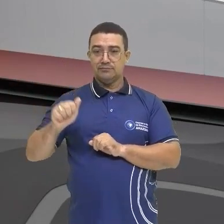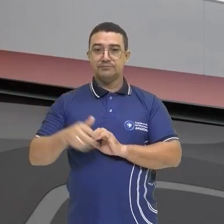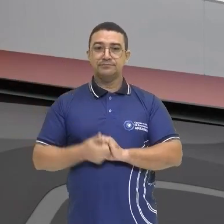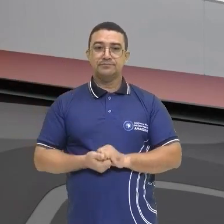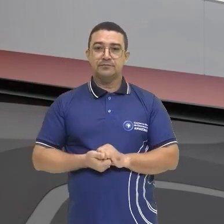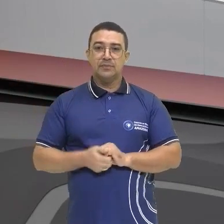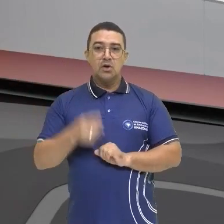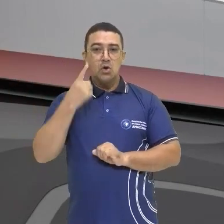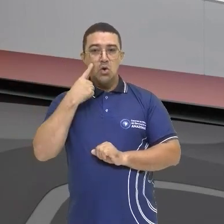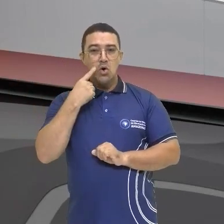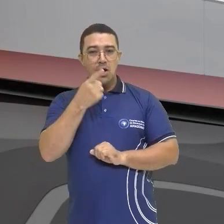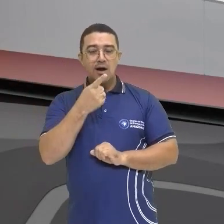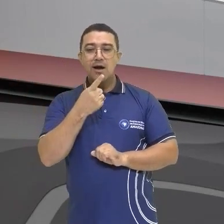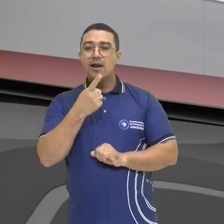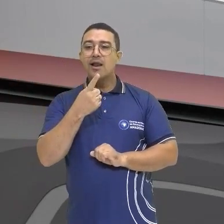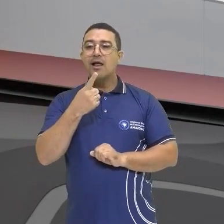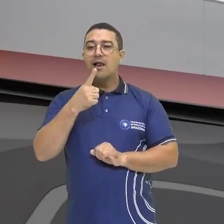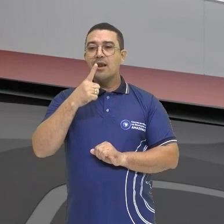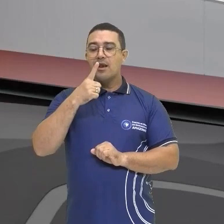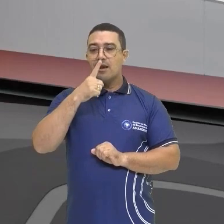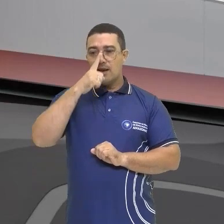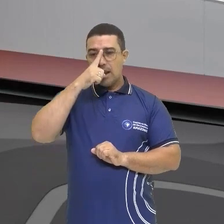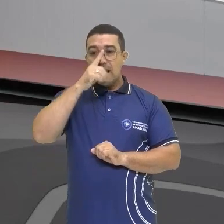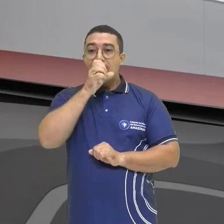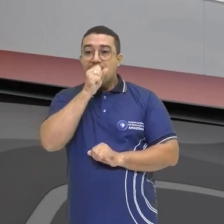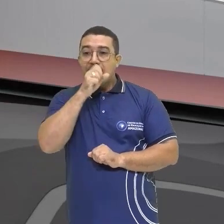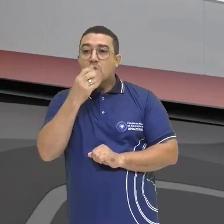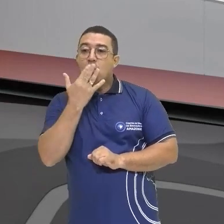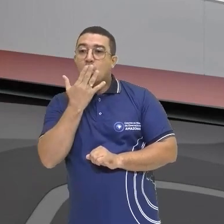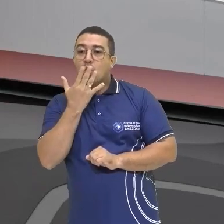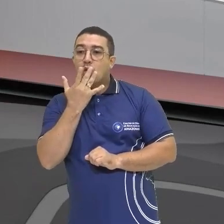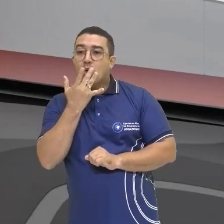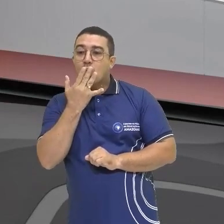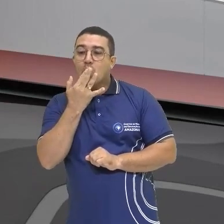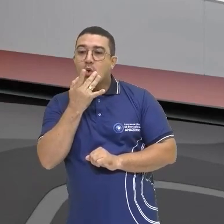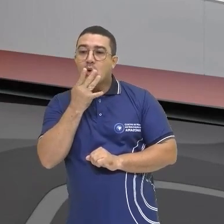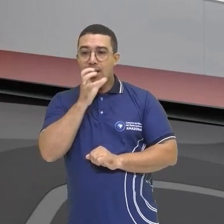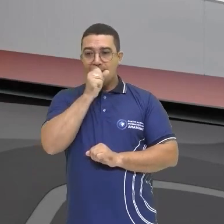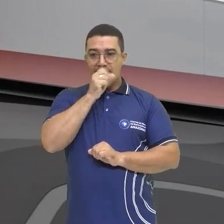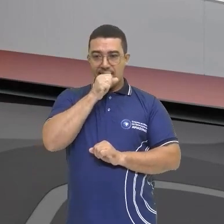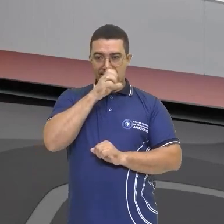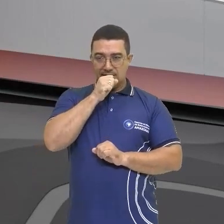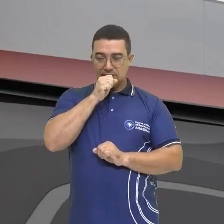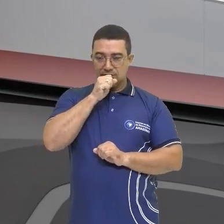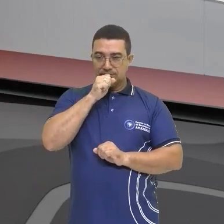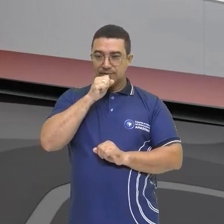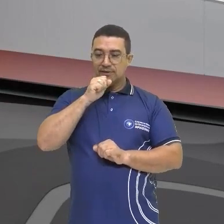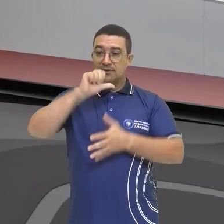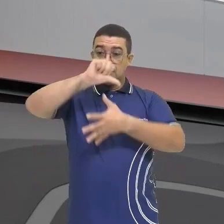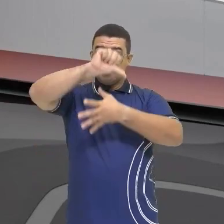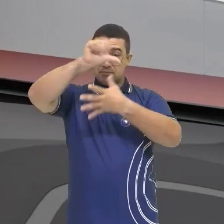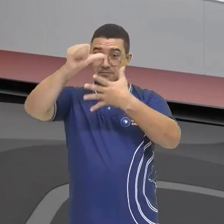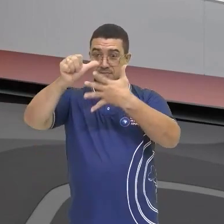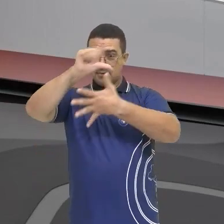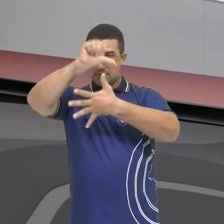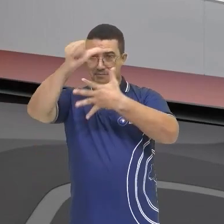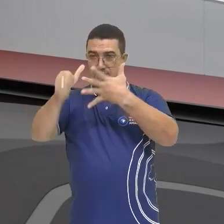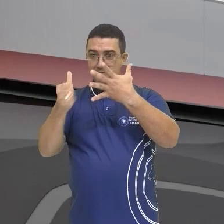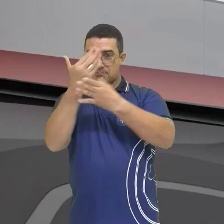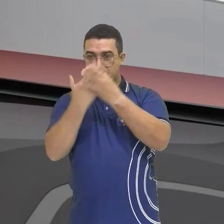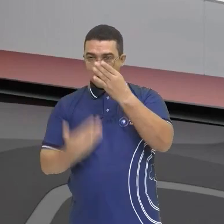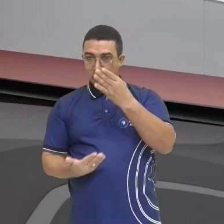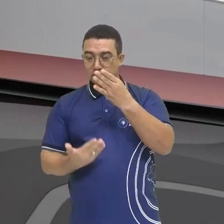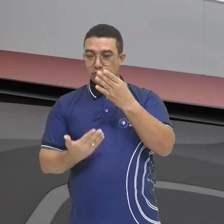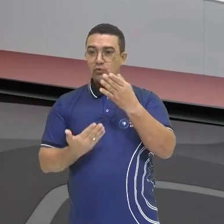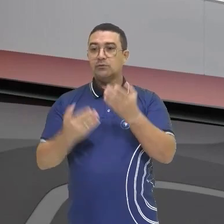por exemplo, o Mercosul, tá certo? Formado pelo Brasil, formado pela Argentina, Paraguai e